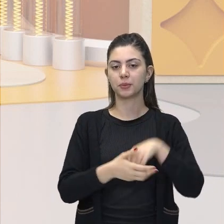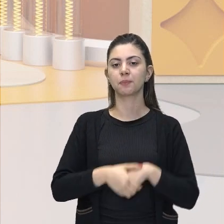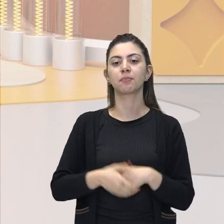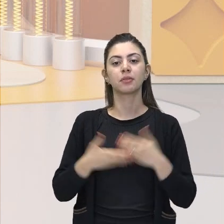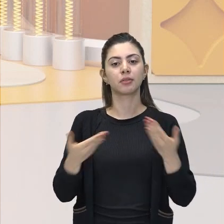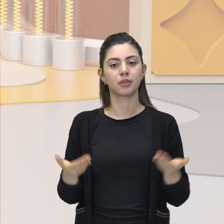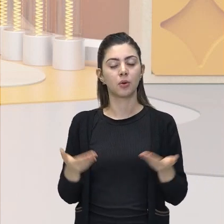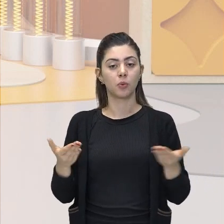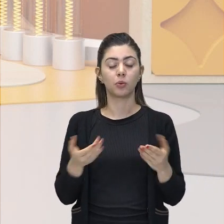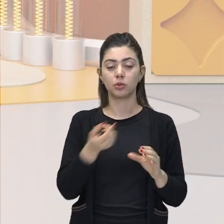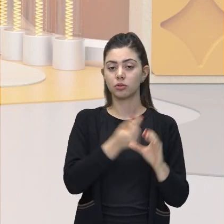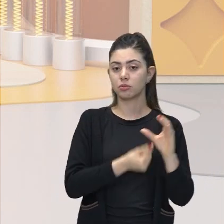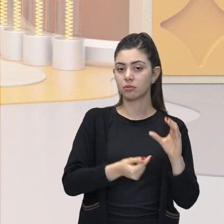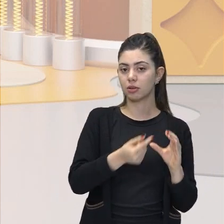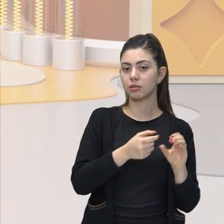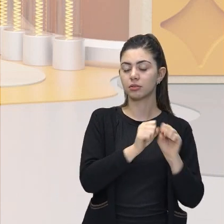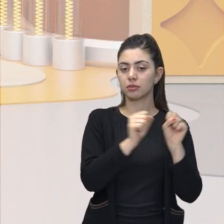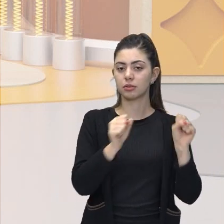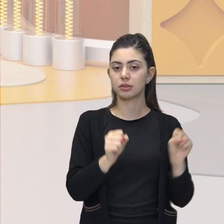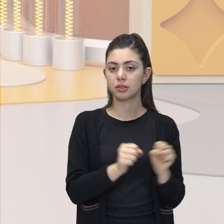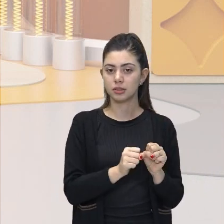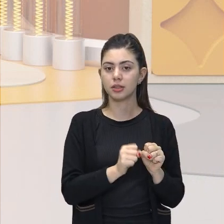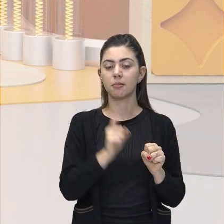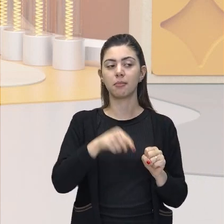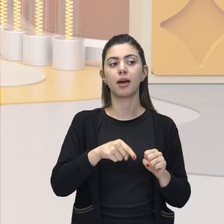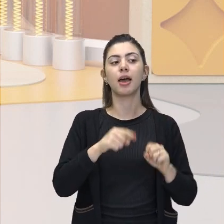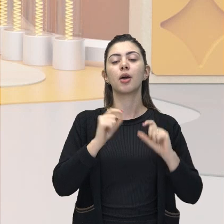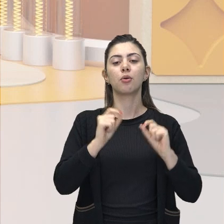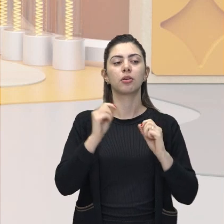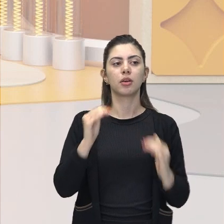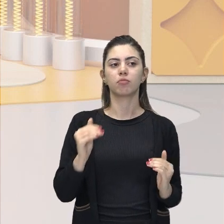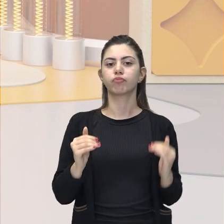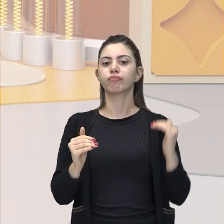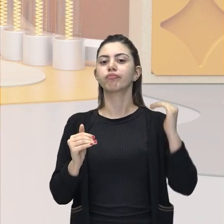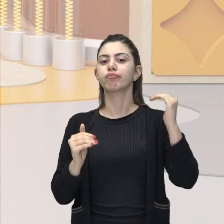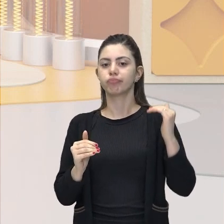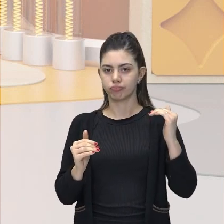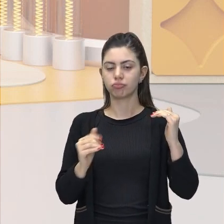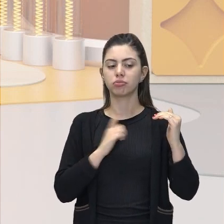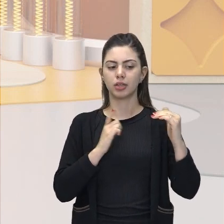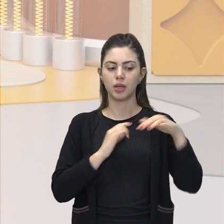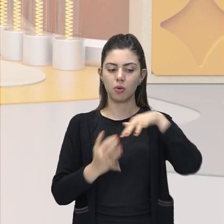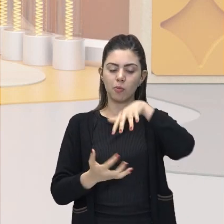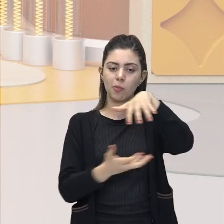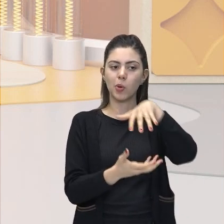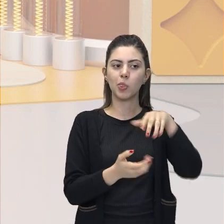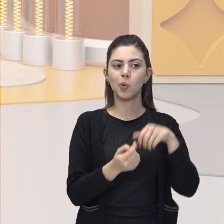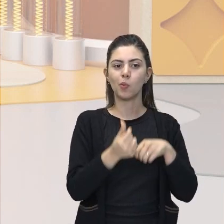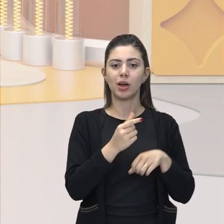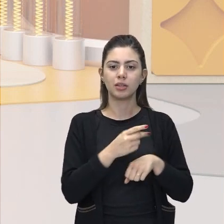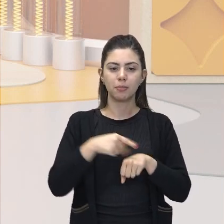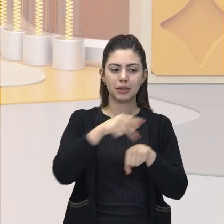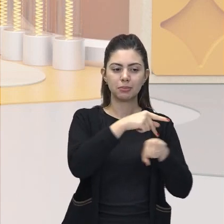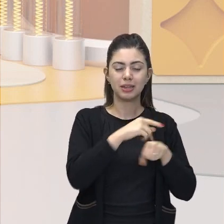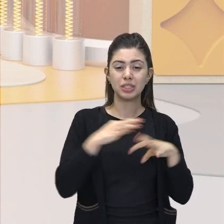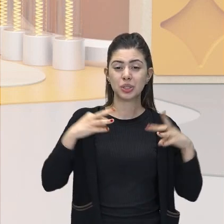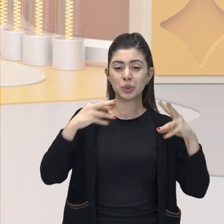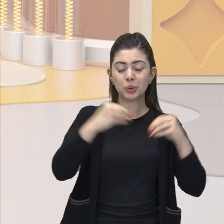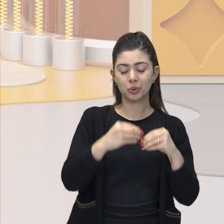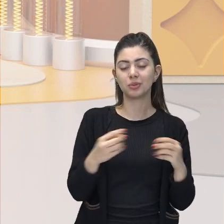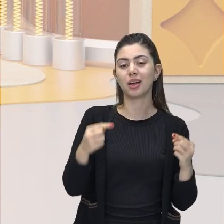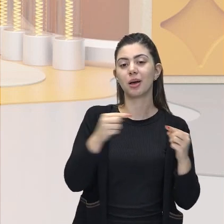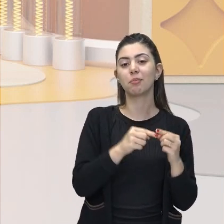produção capitalista ele impera, ele é hegemônico, ele é dominante, tá? Quase todos os países do mundo são declaradamente